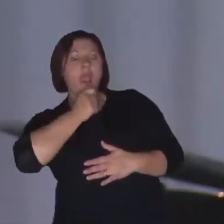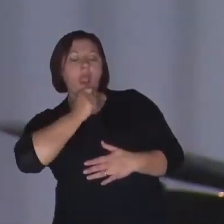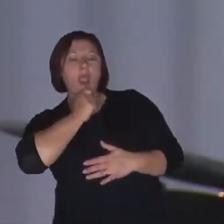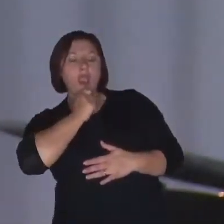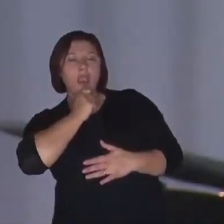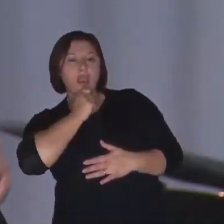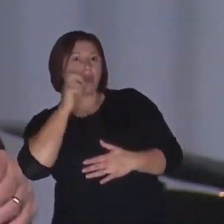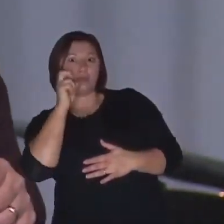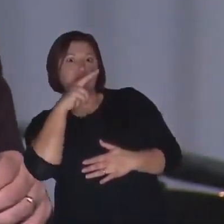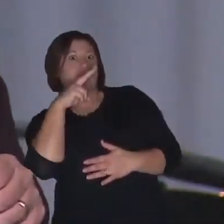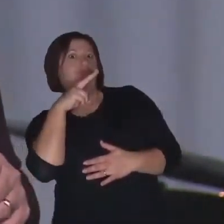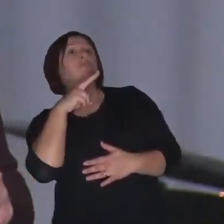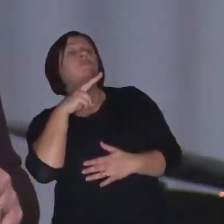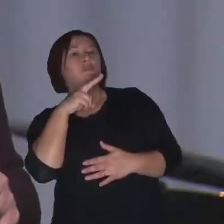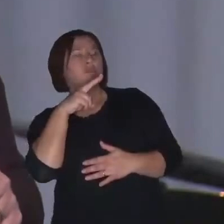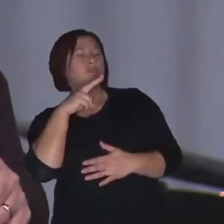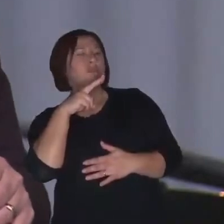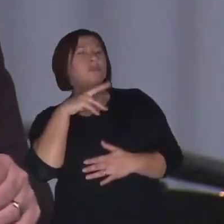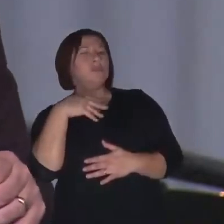Por mais que eles fossem naquele momento